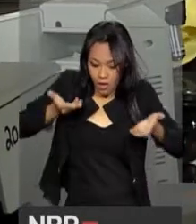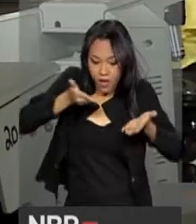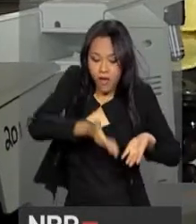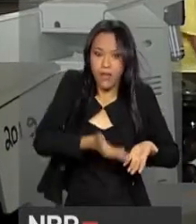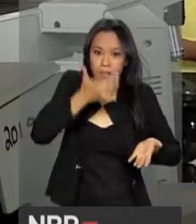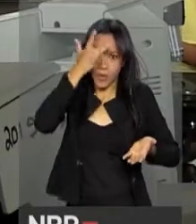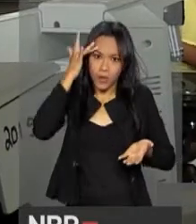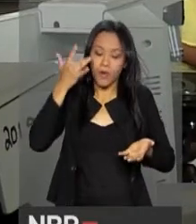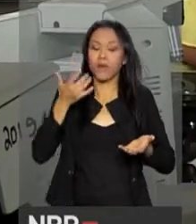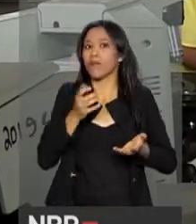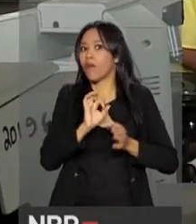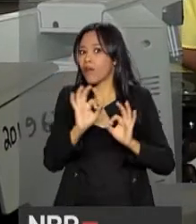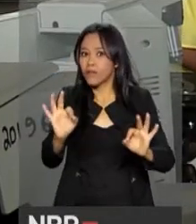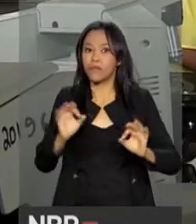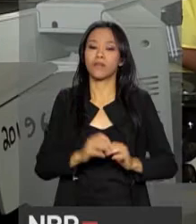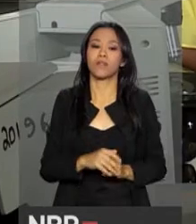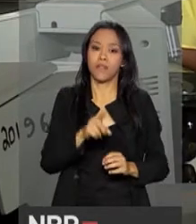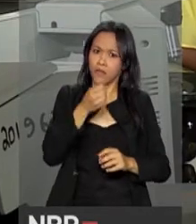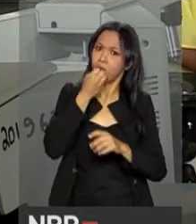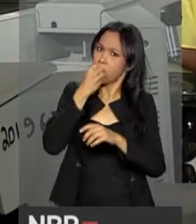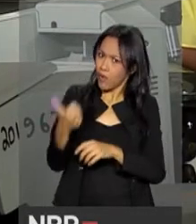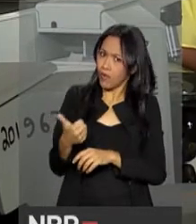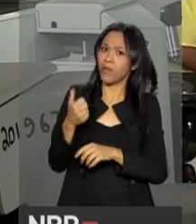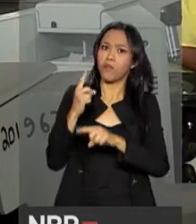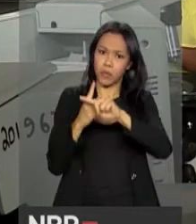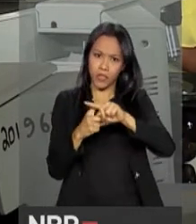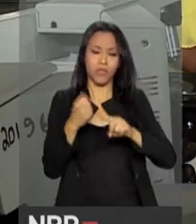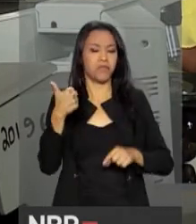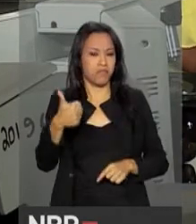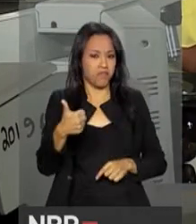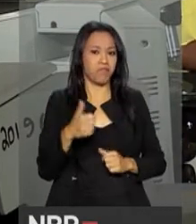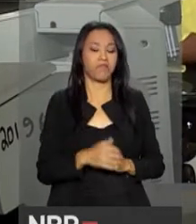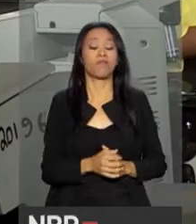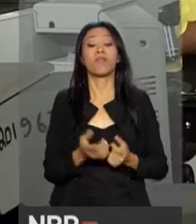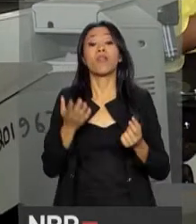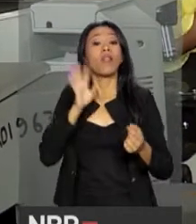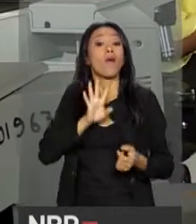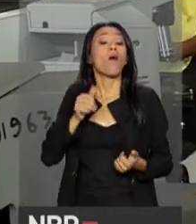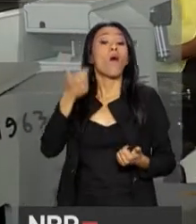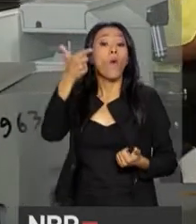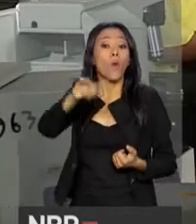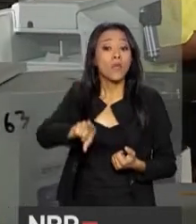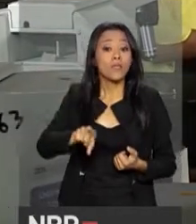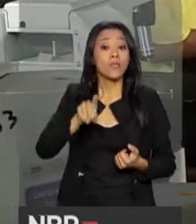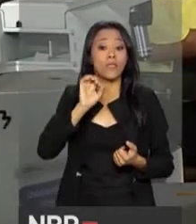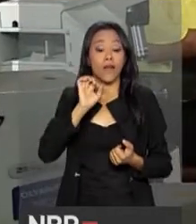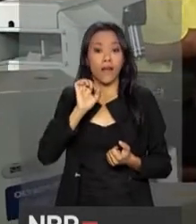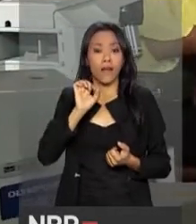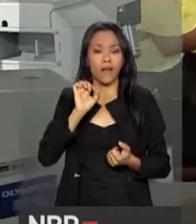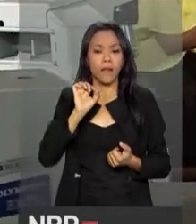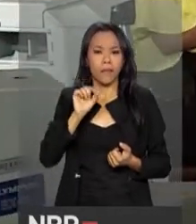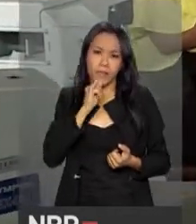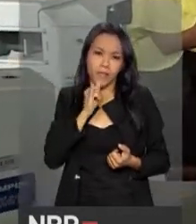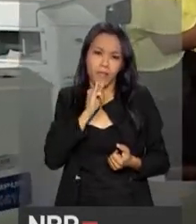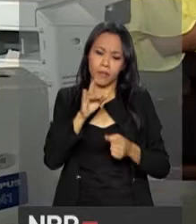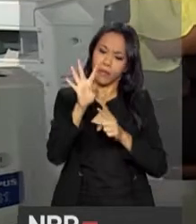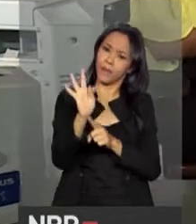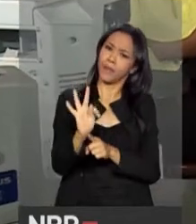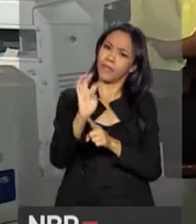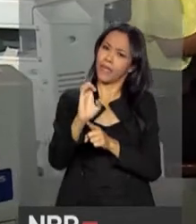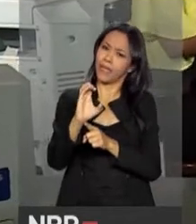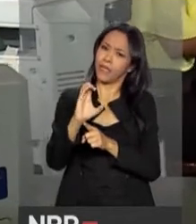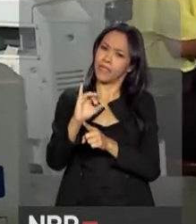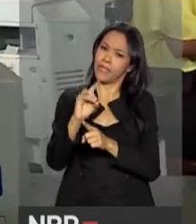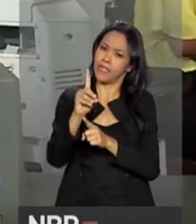um esforço aí é positivo muito positivo o legal agora já outras partes né como tecidos